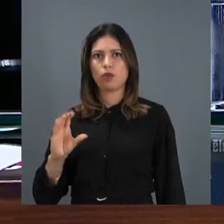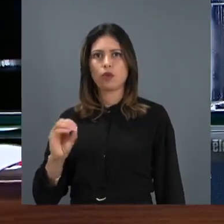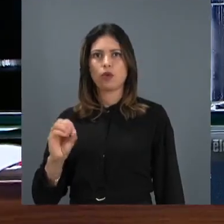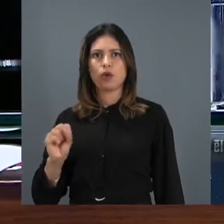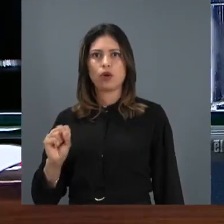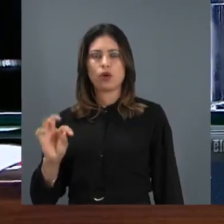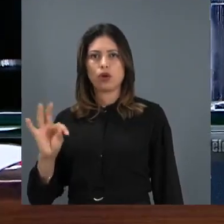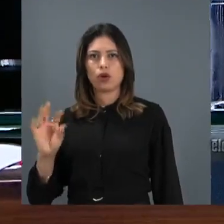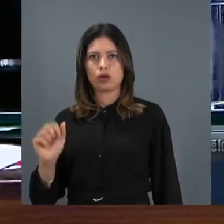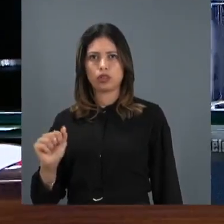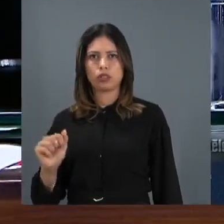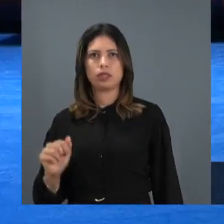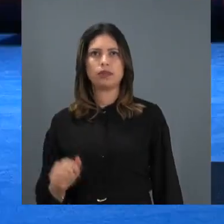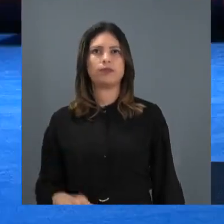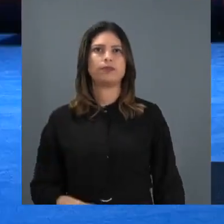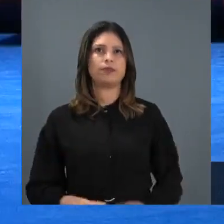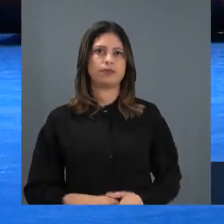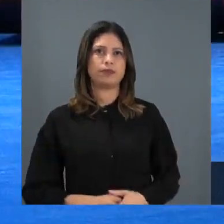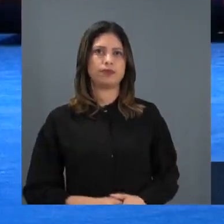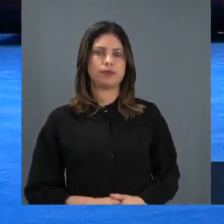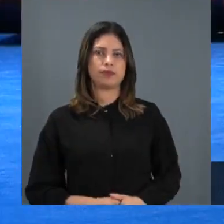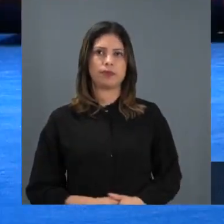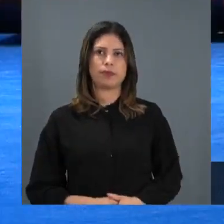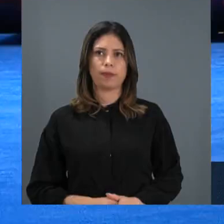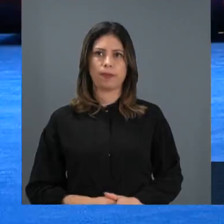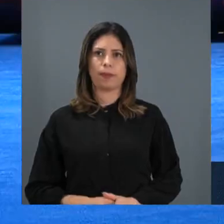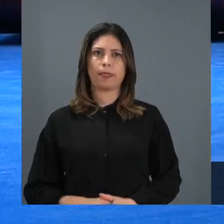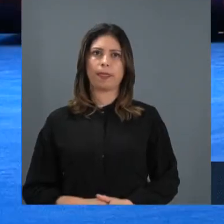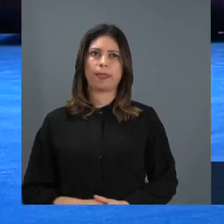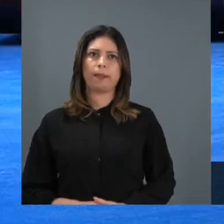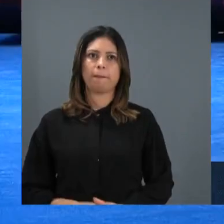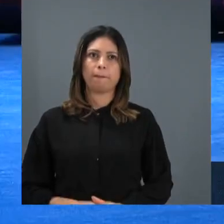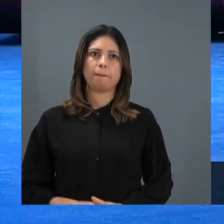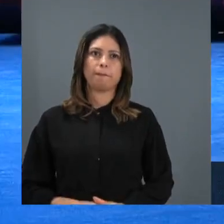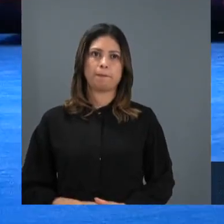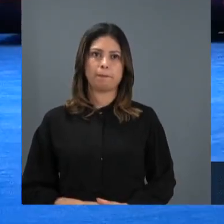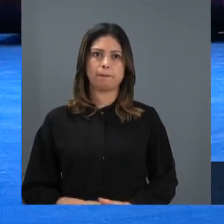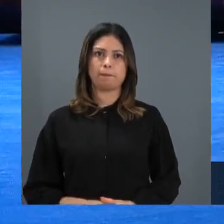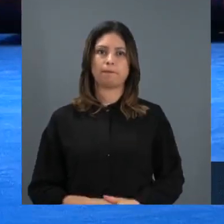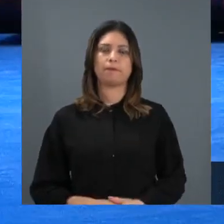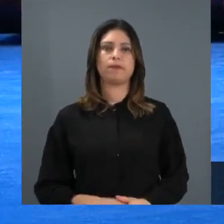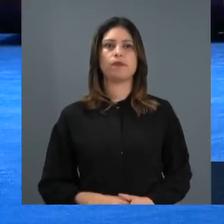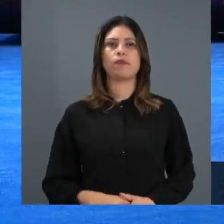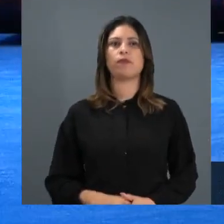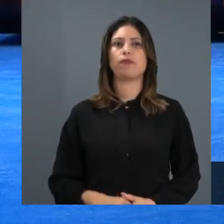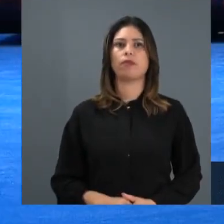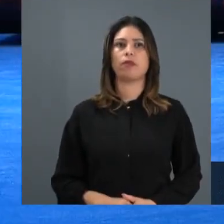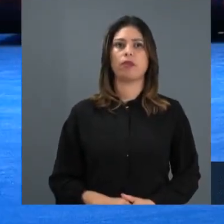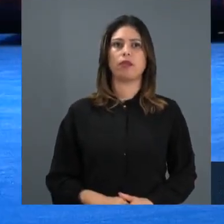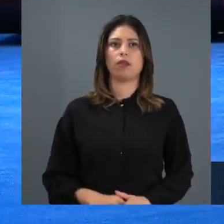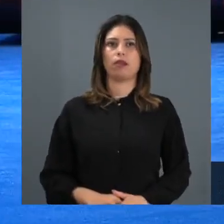Senador Beto Fara é o 4º. Em seguida, se não tiver outro senador, eu já chamo Vossa Excelência.